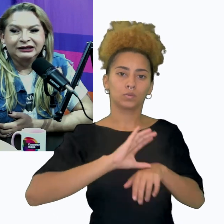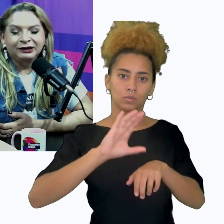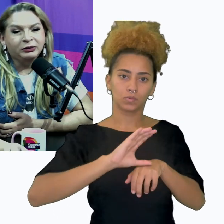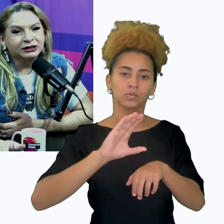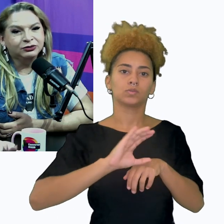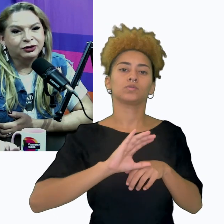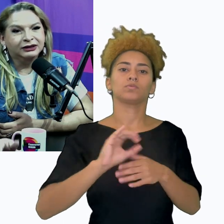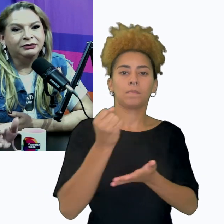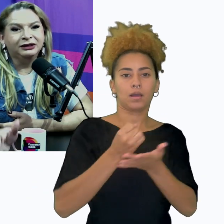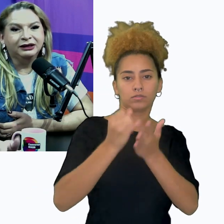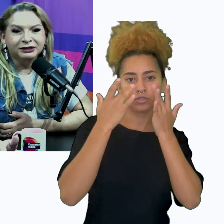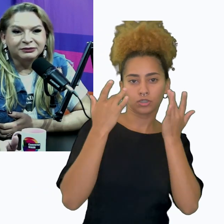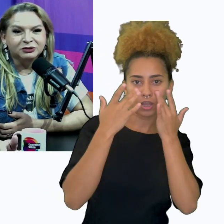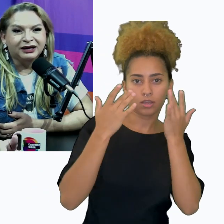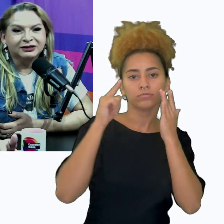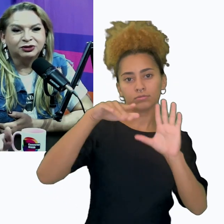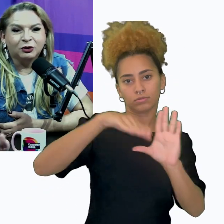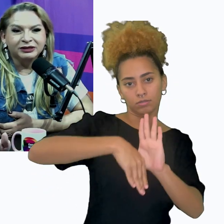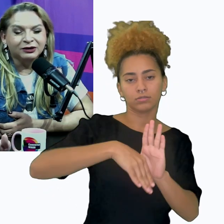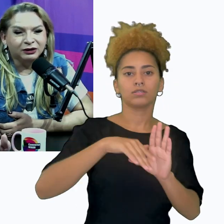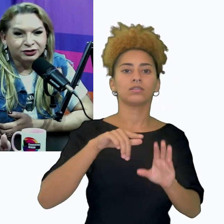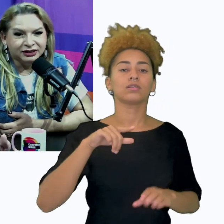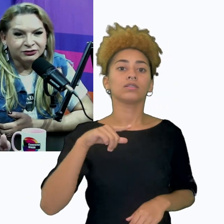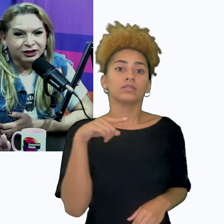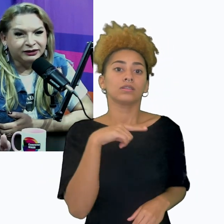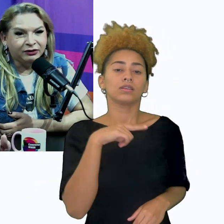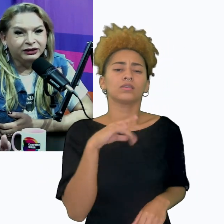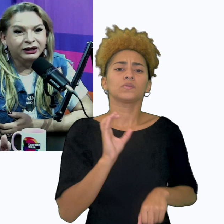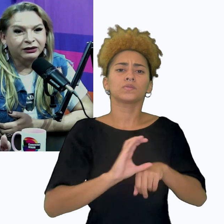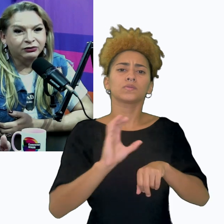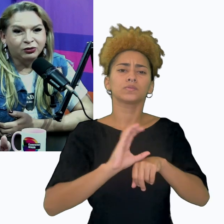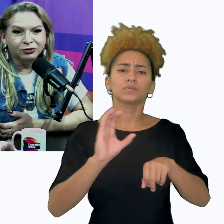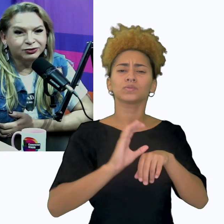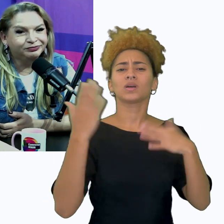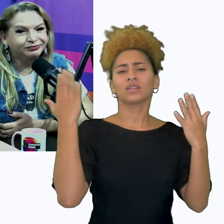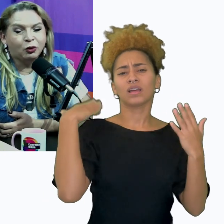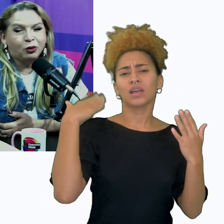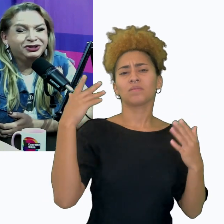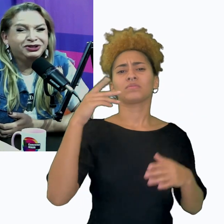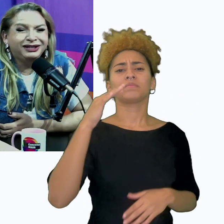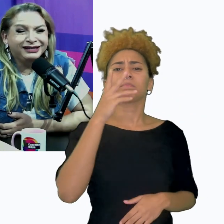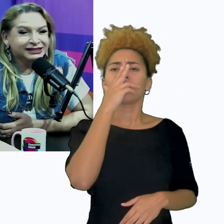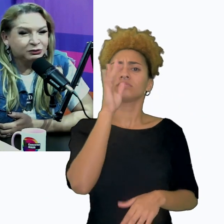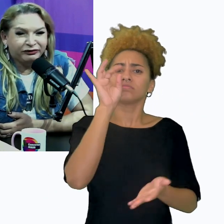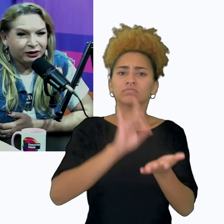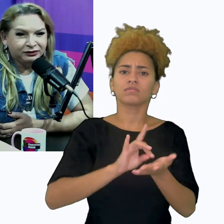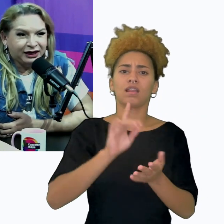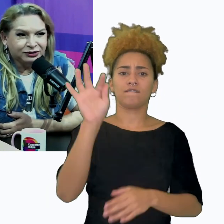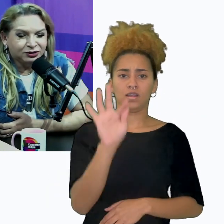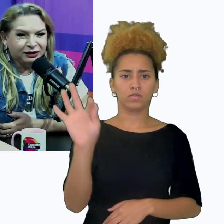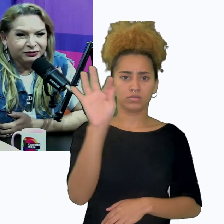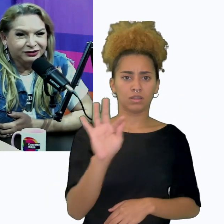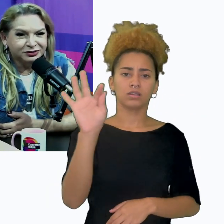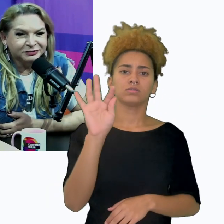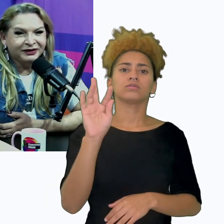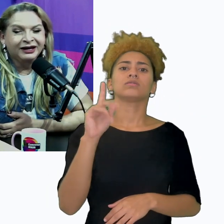E aí comecei com Joca, terminei Princípios Básicos, já comecei Colégio de Direção Teatral, que era um curso concorridíssimo, uma faculdade de